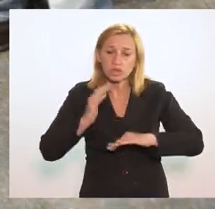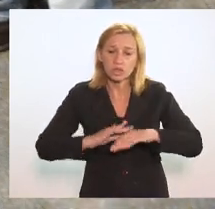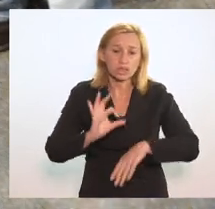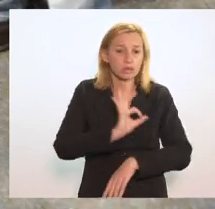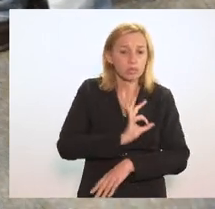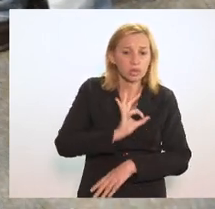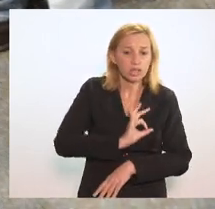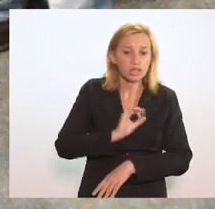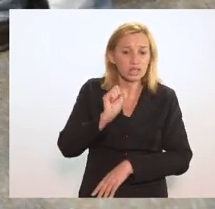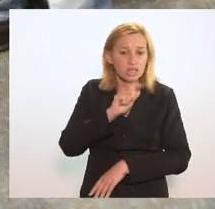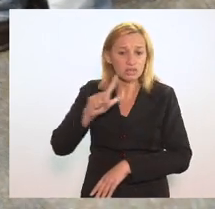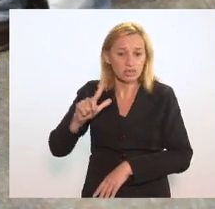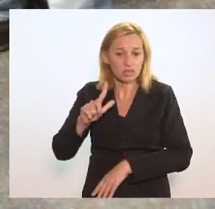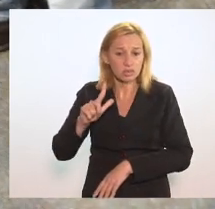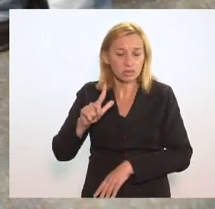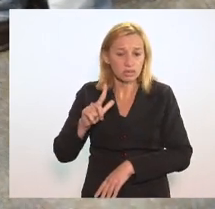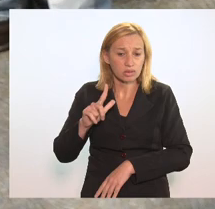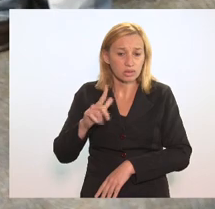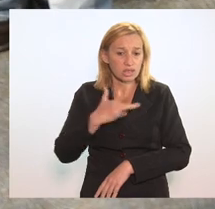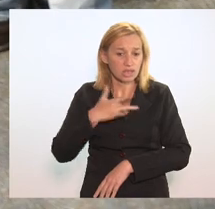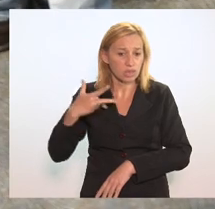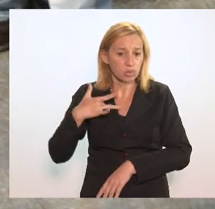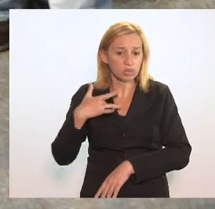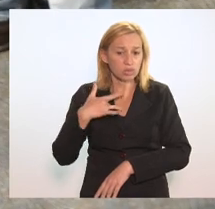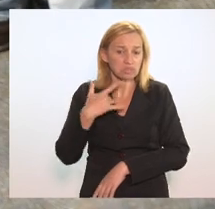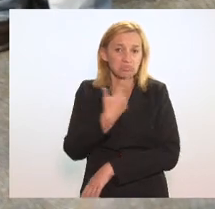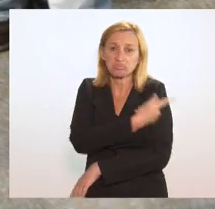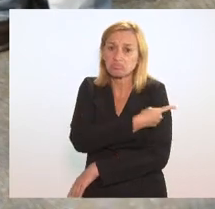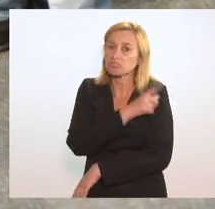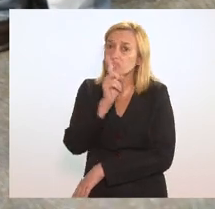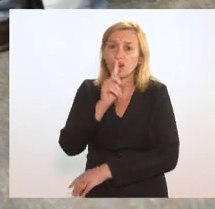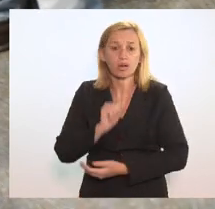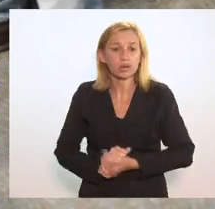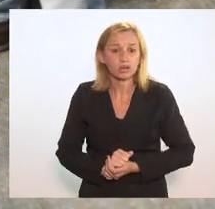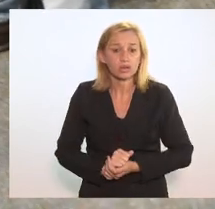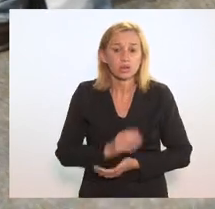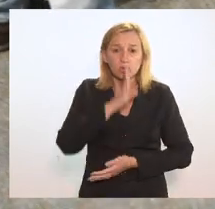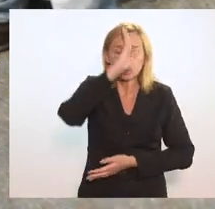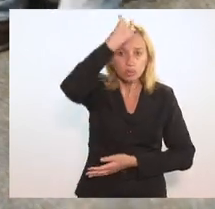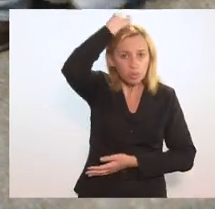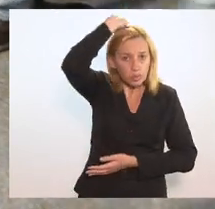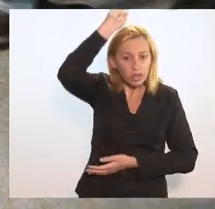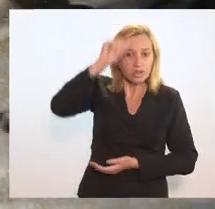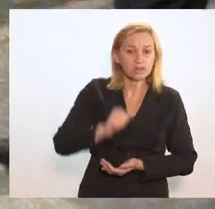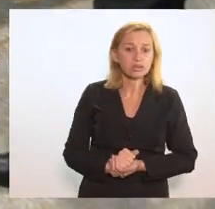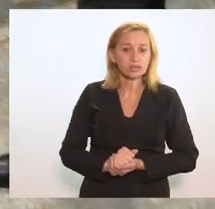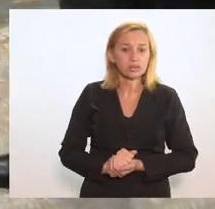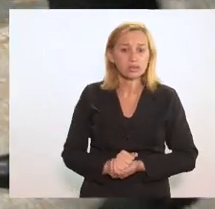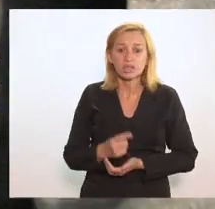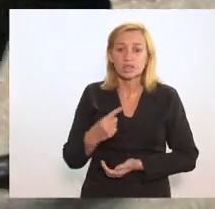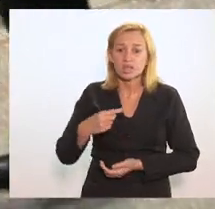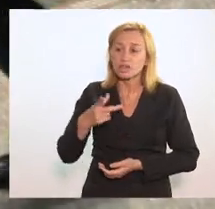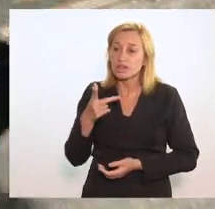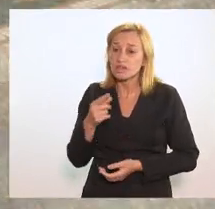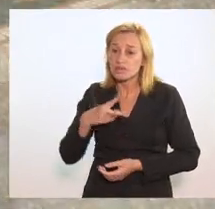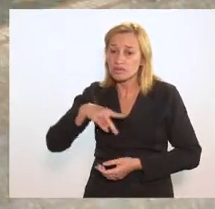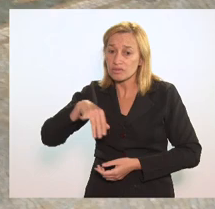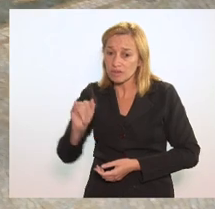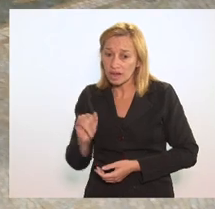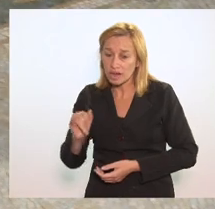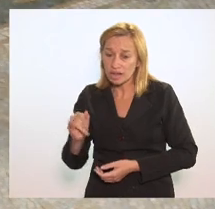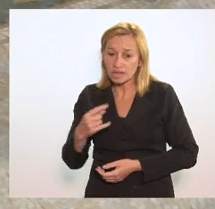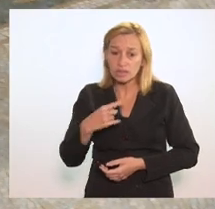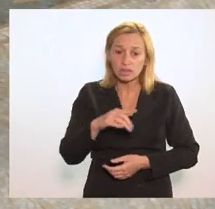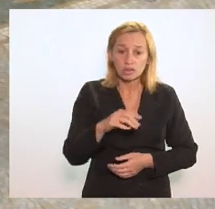da Saúde, não estão sendo vacinados. Os bombeiros que vão vacinar nos